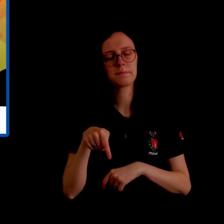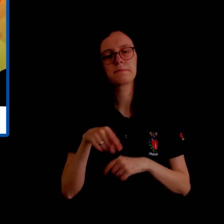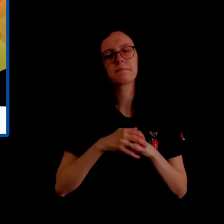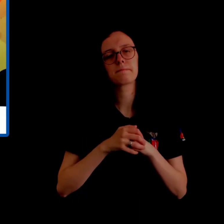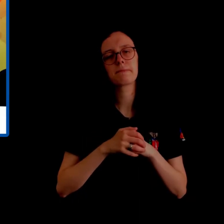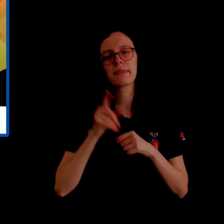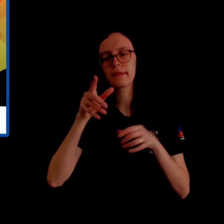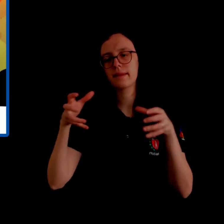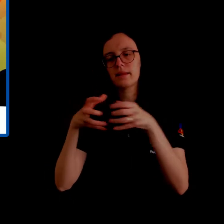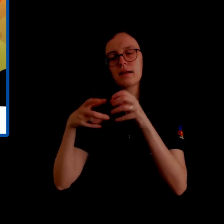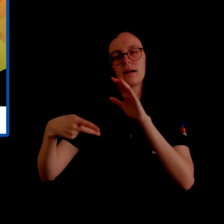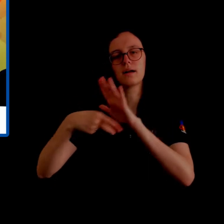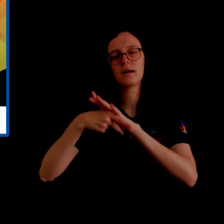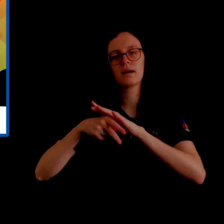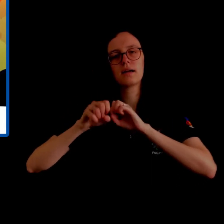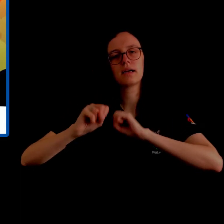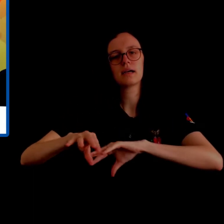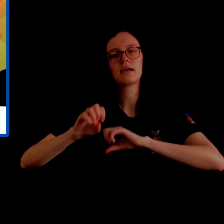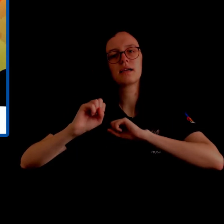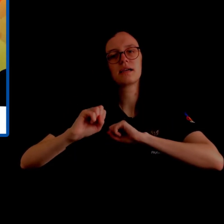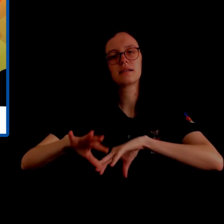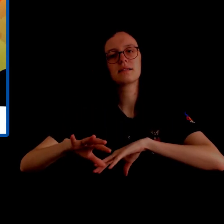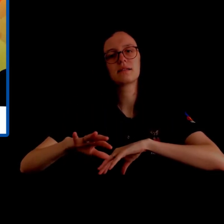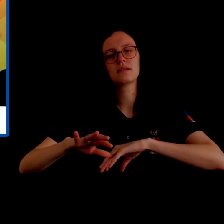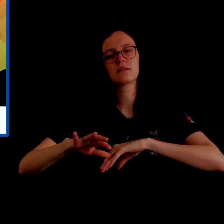as turmas do ensino